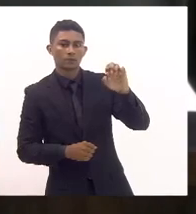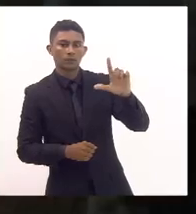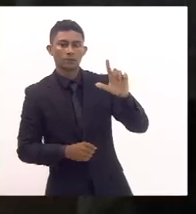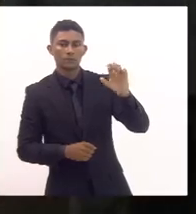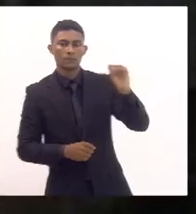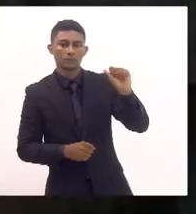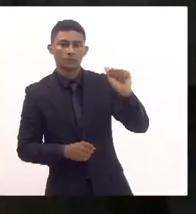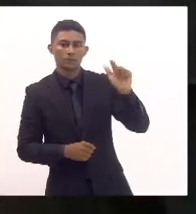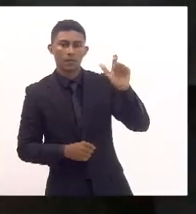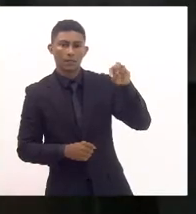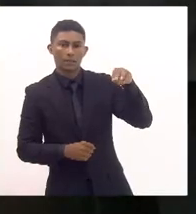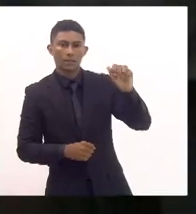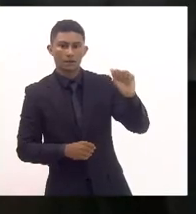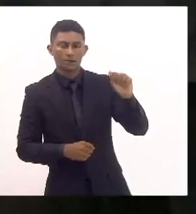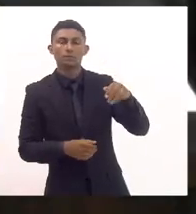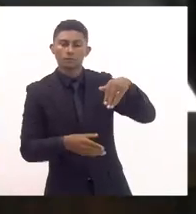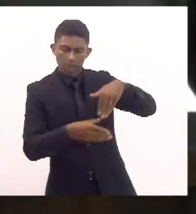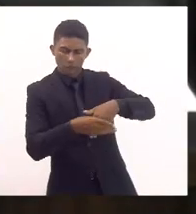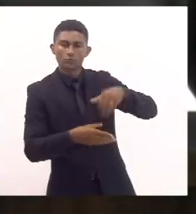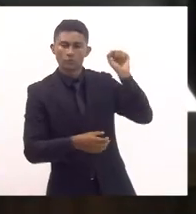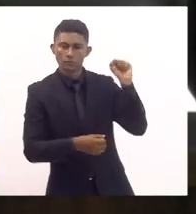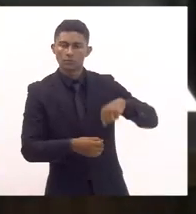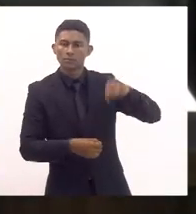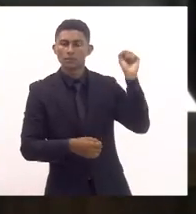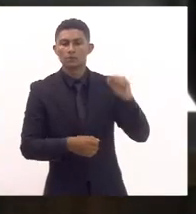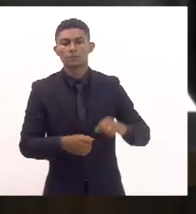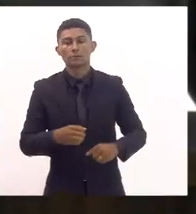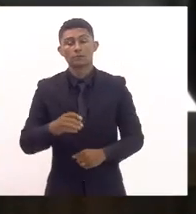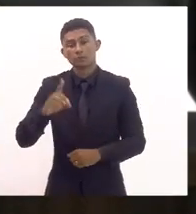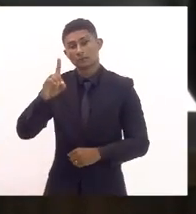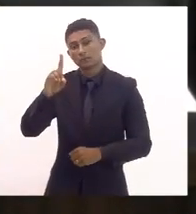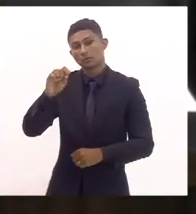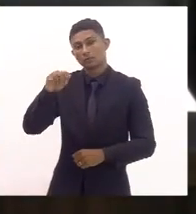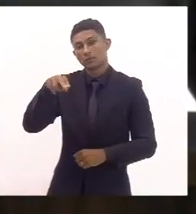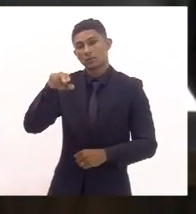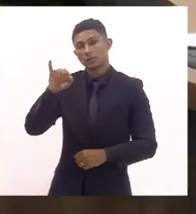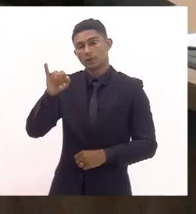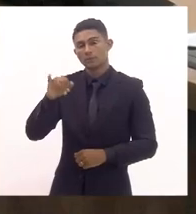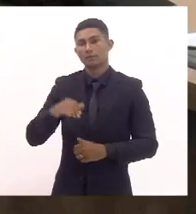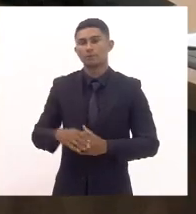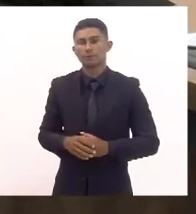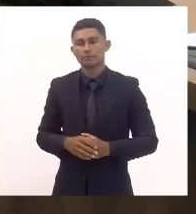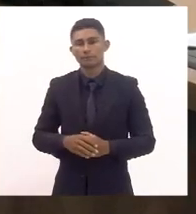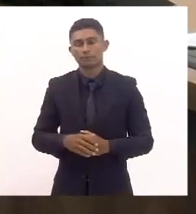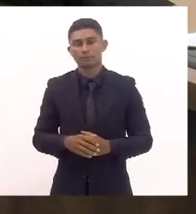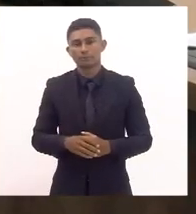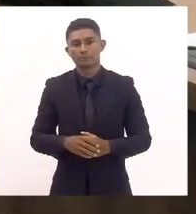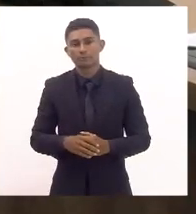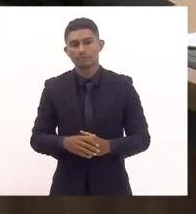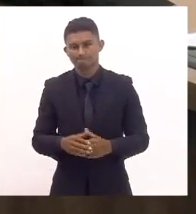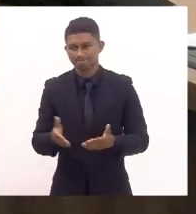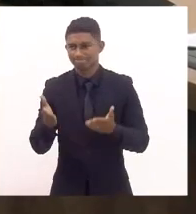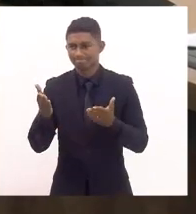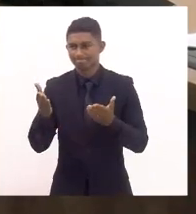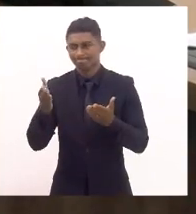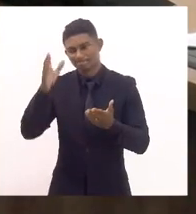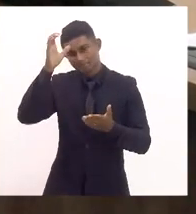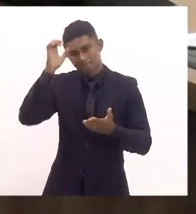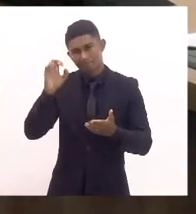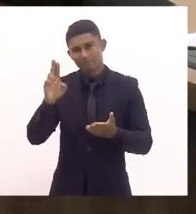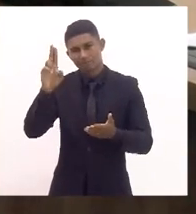volta ou simplesmente Dani Monteiro senhora deputada de